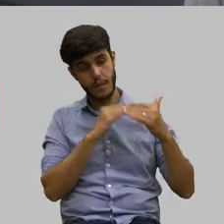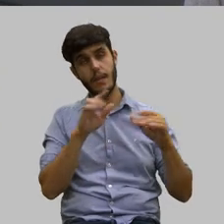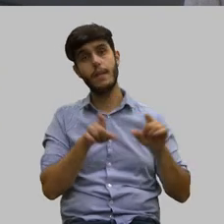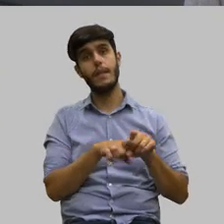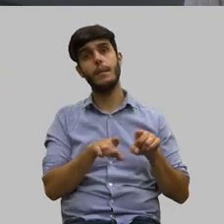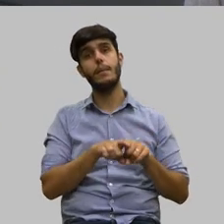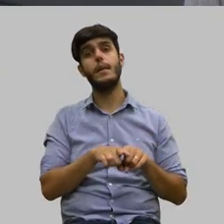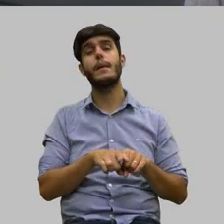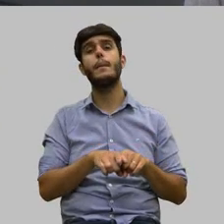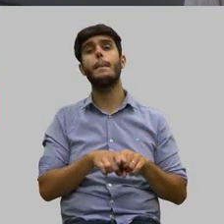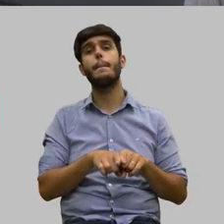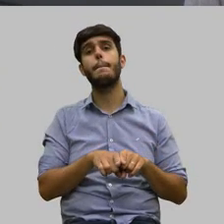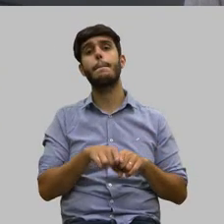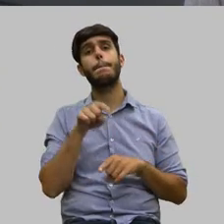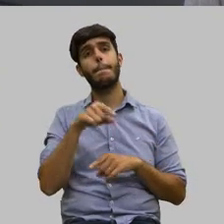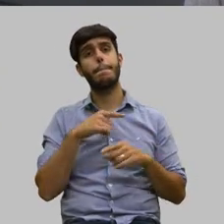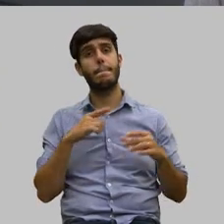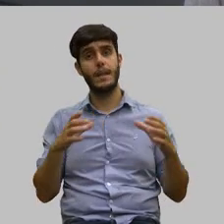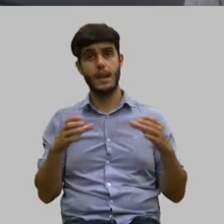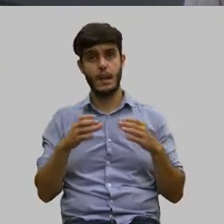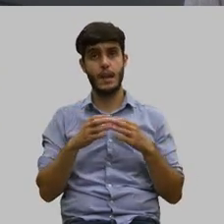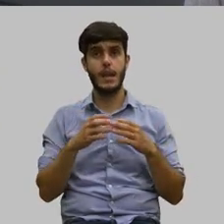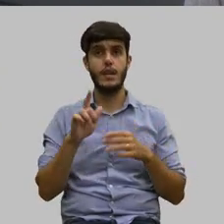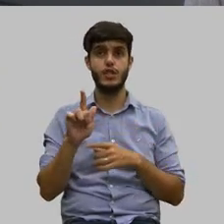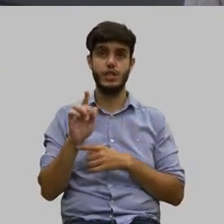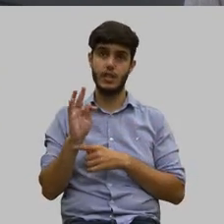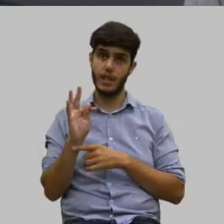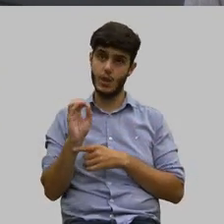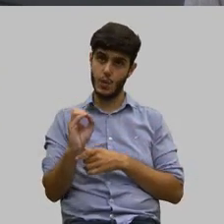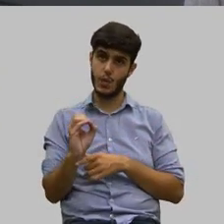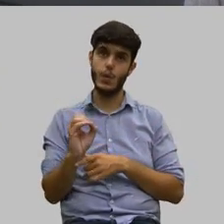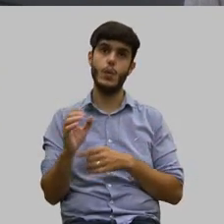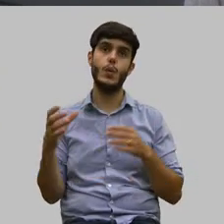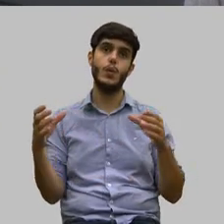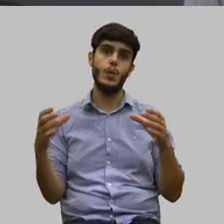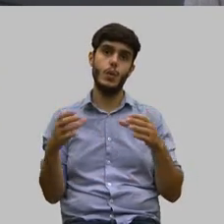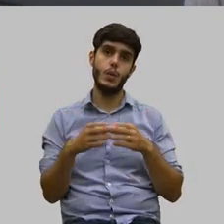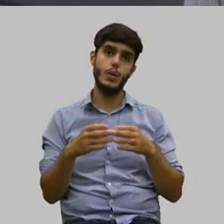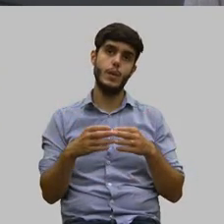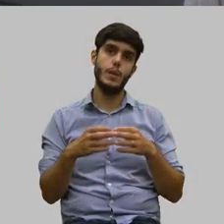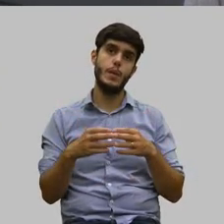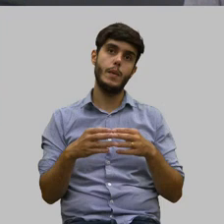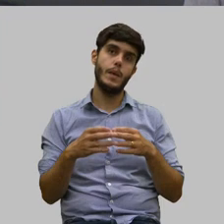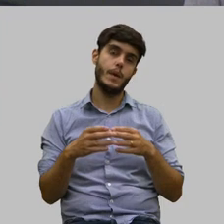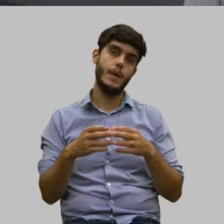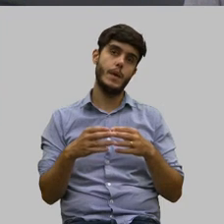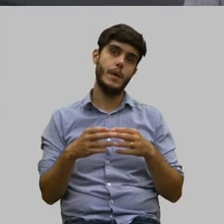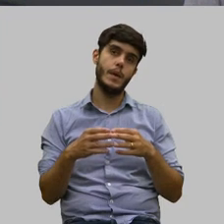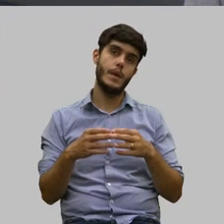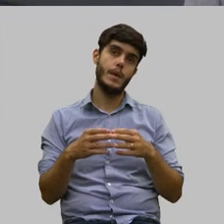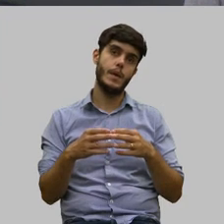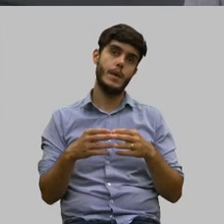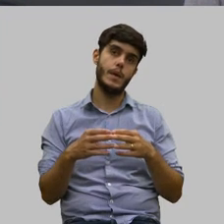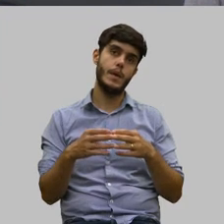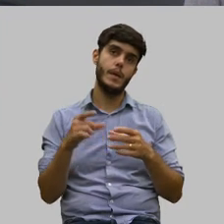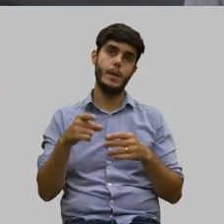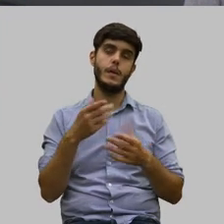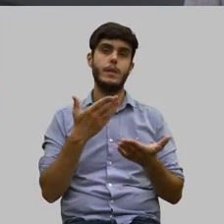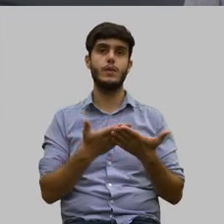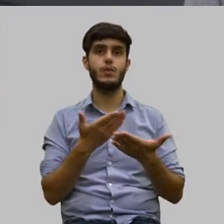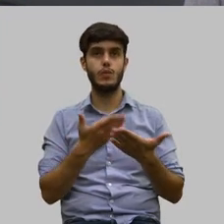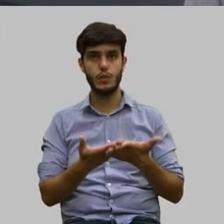especial juntando a nossa equipe dos GT que são grupos de eh operacionais de estudo